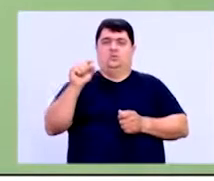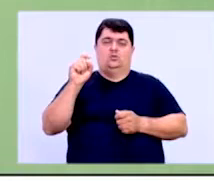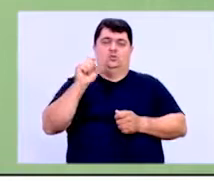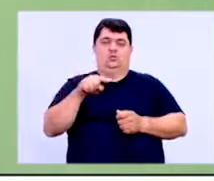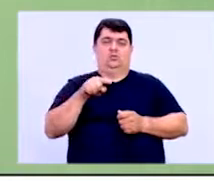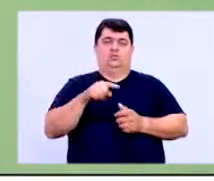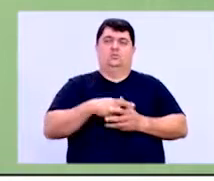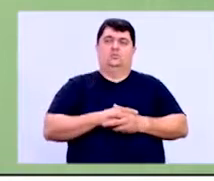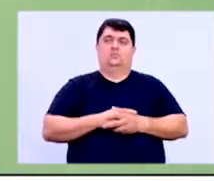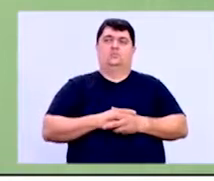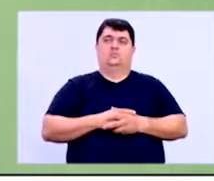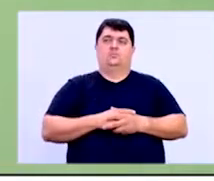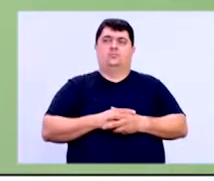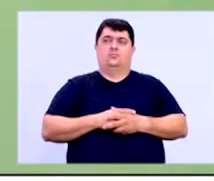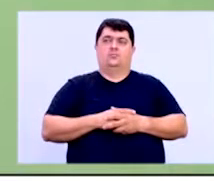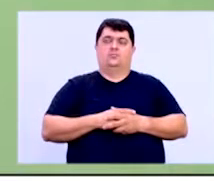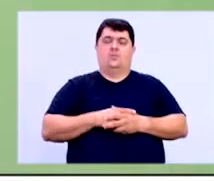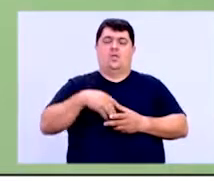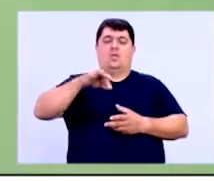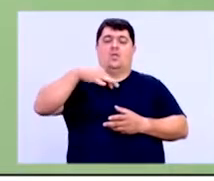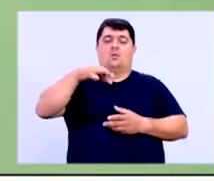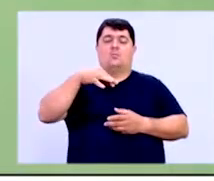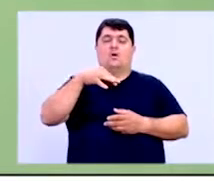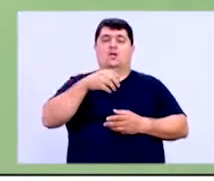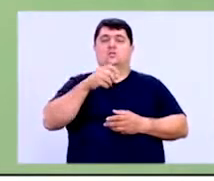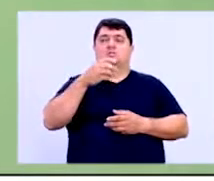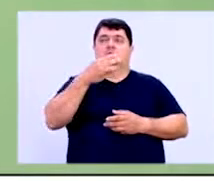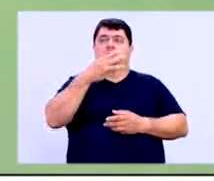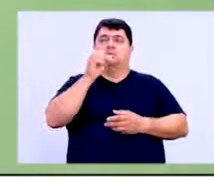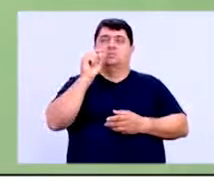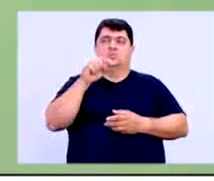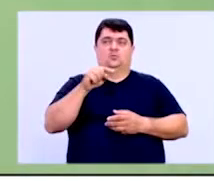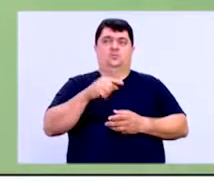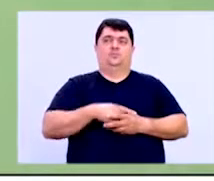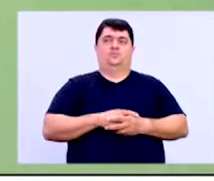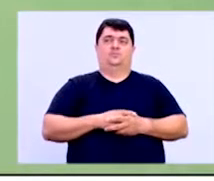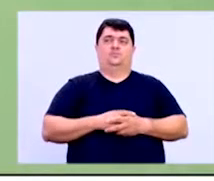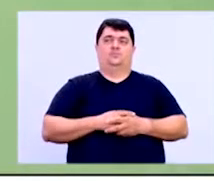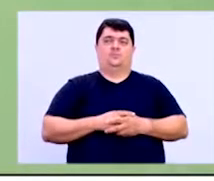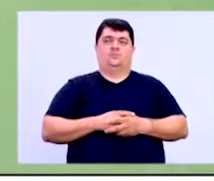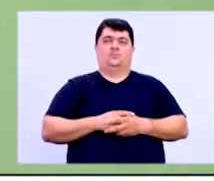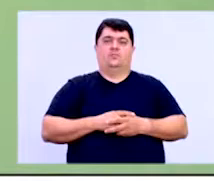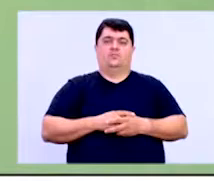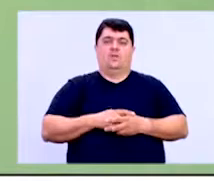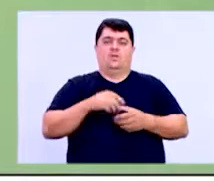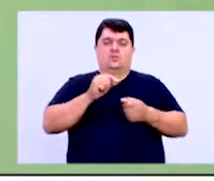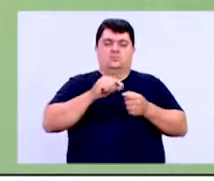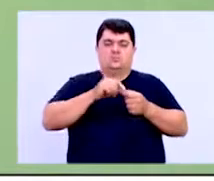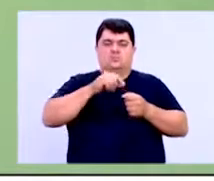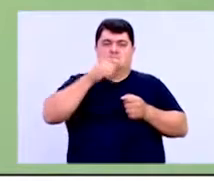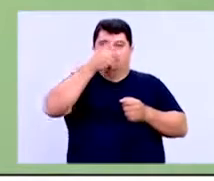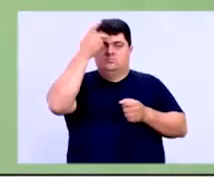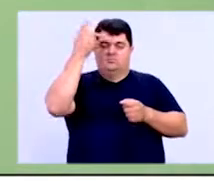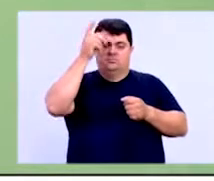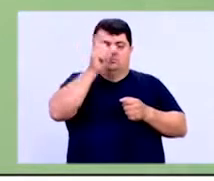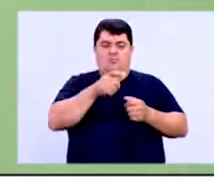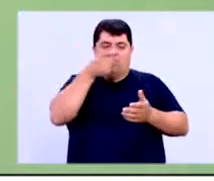200.000. Custo com embalagem, 30.000. Custo com mão de obra,